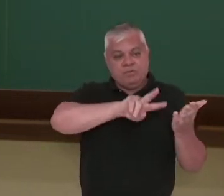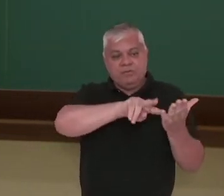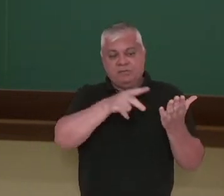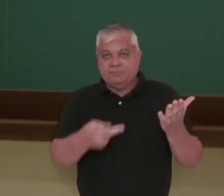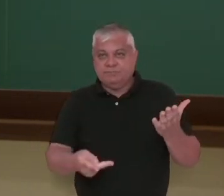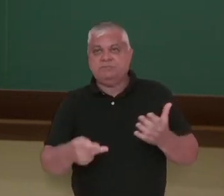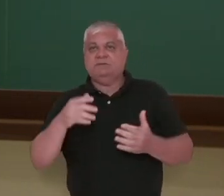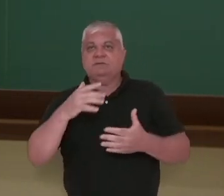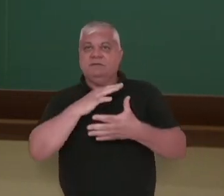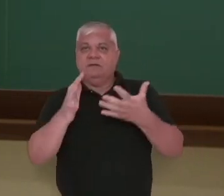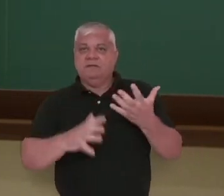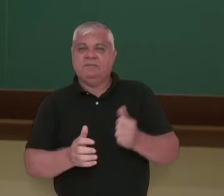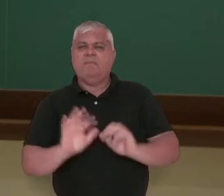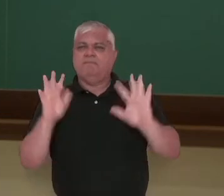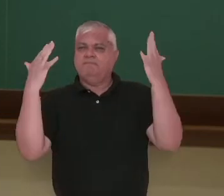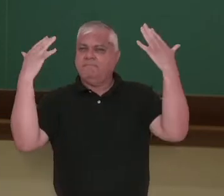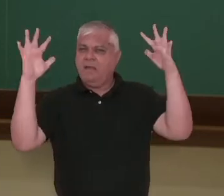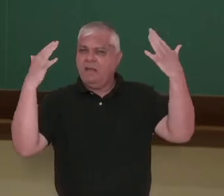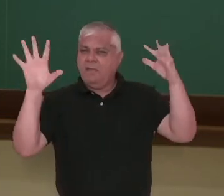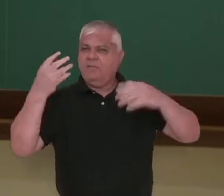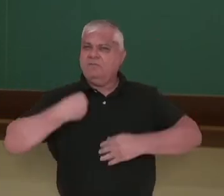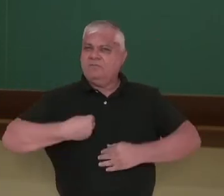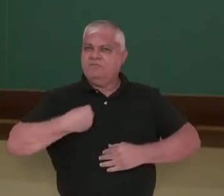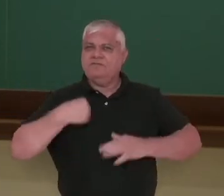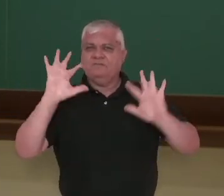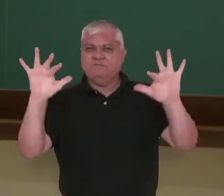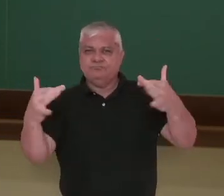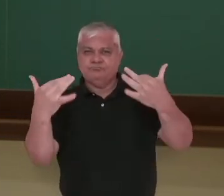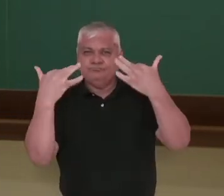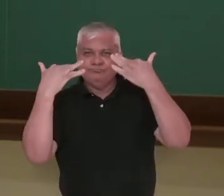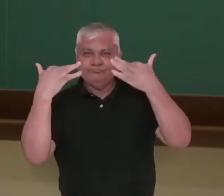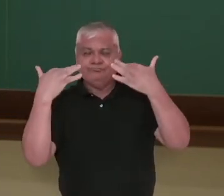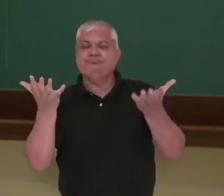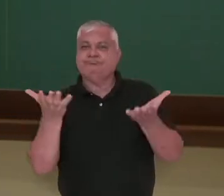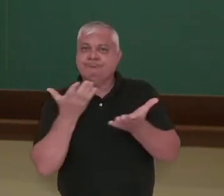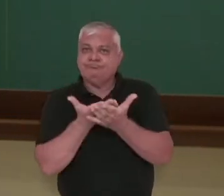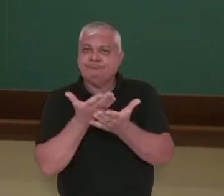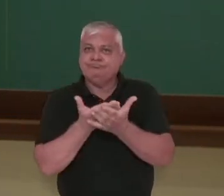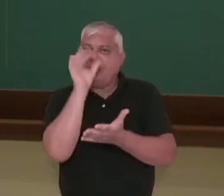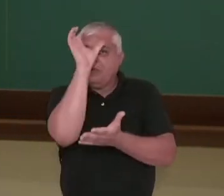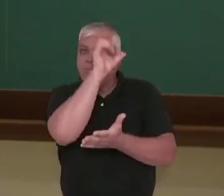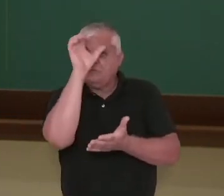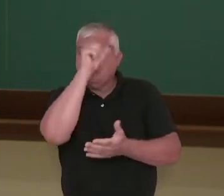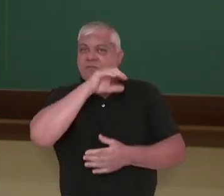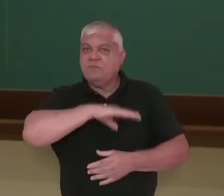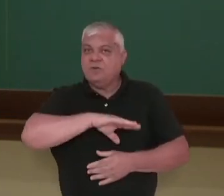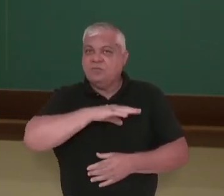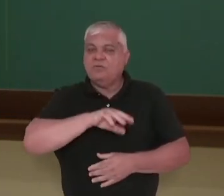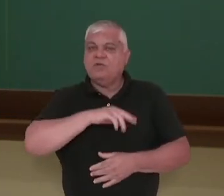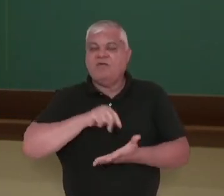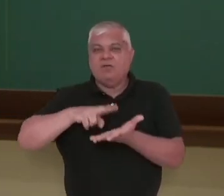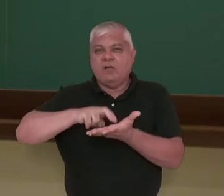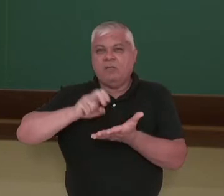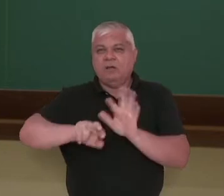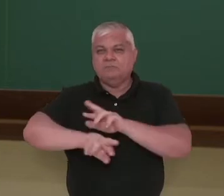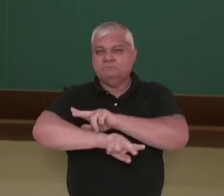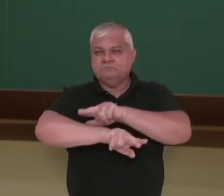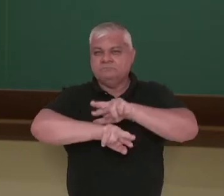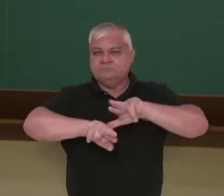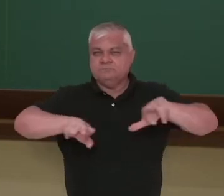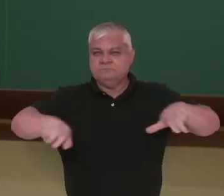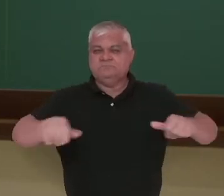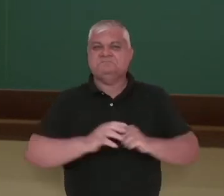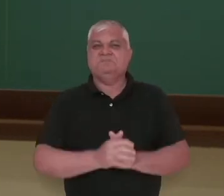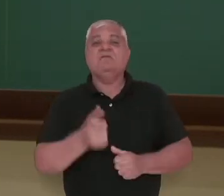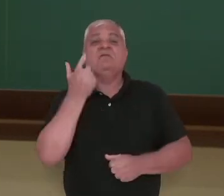docente. Parabenizo a todos por estarem aí enriquecendo o repertório linguístico-cultural de vocês e vamos começar aqui a ver o